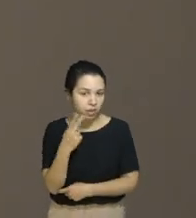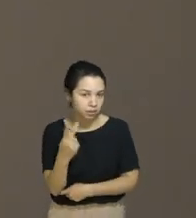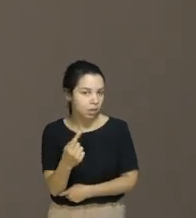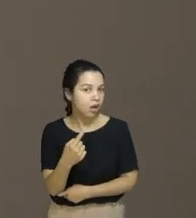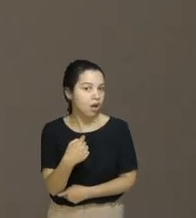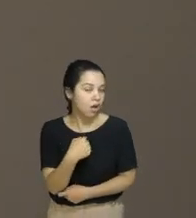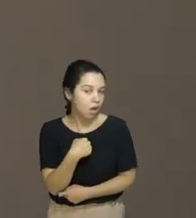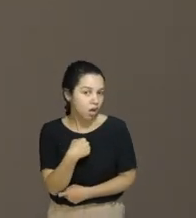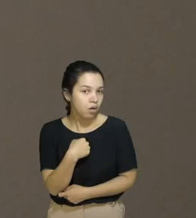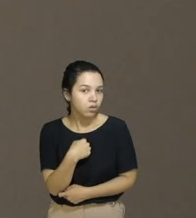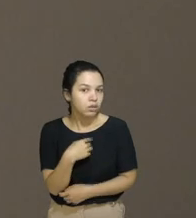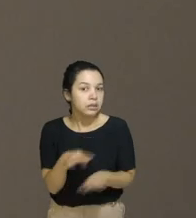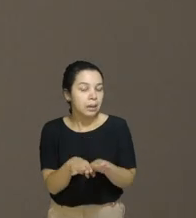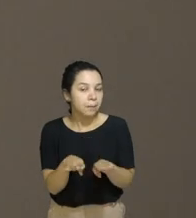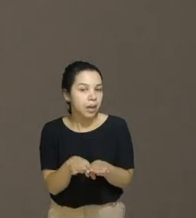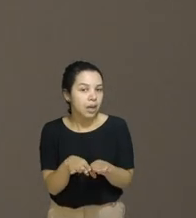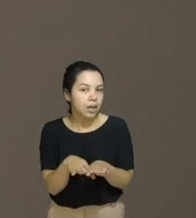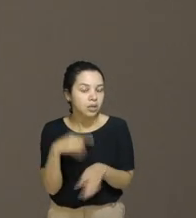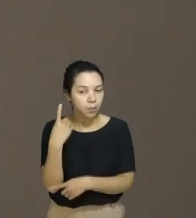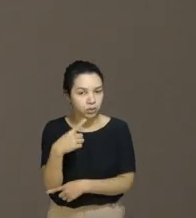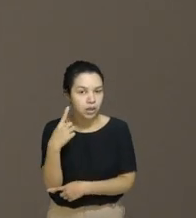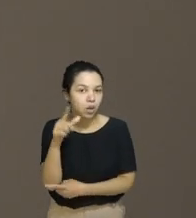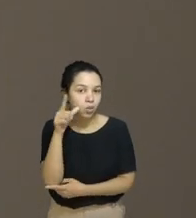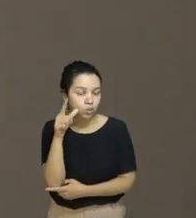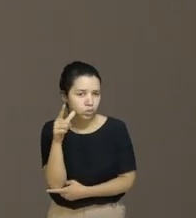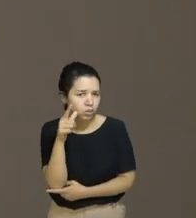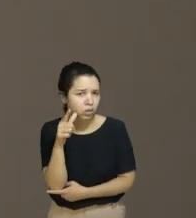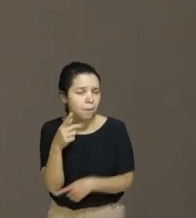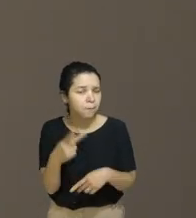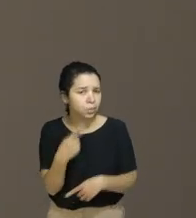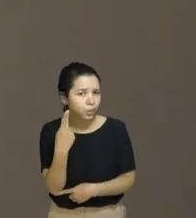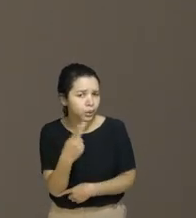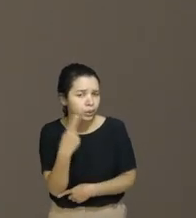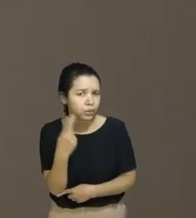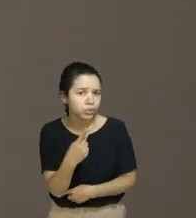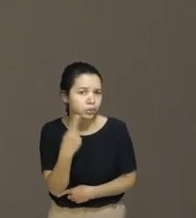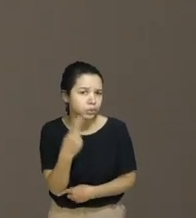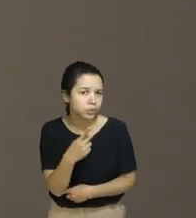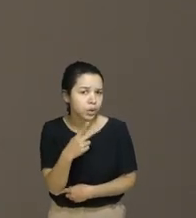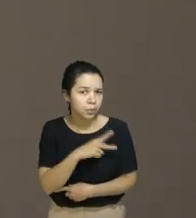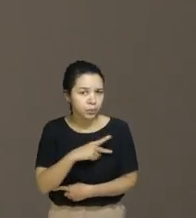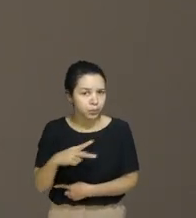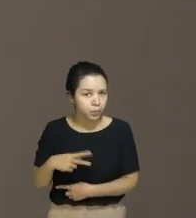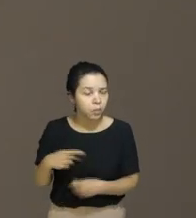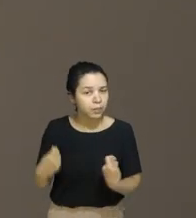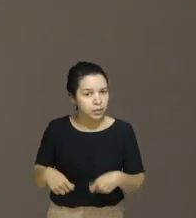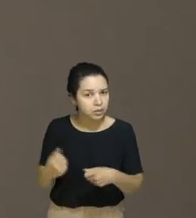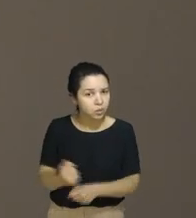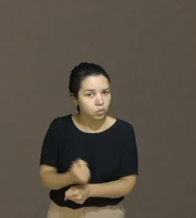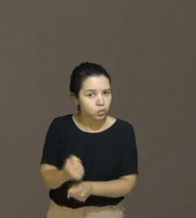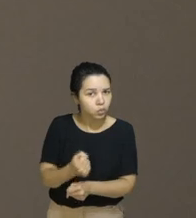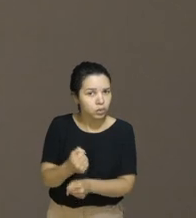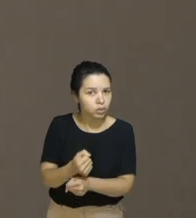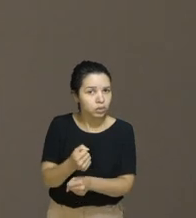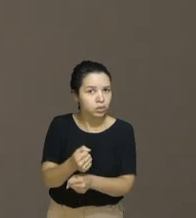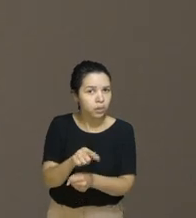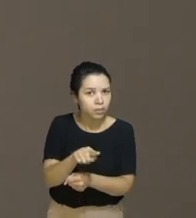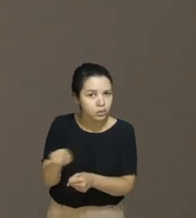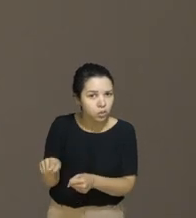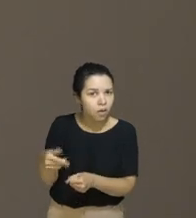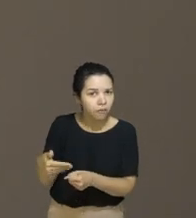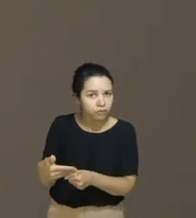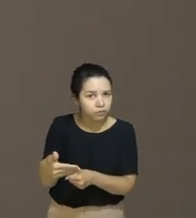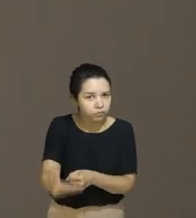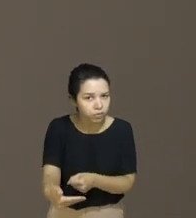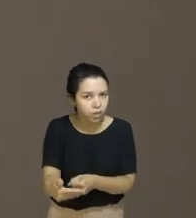deputada Luciane, é que as políticas públicas têm que ser construídas, de fato, por quem vai